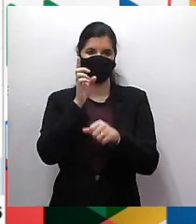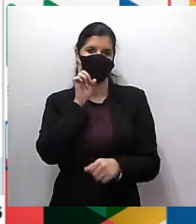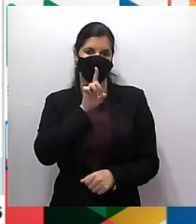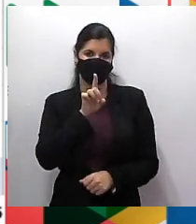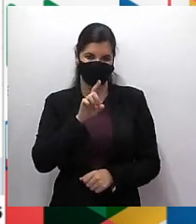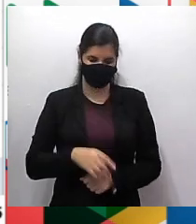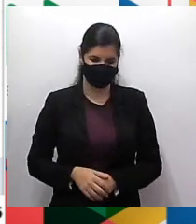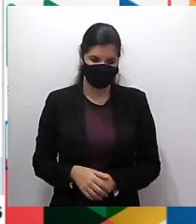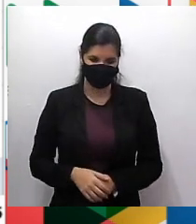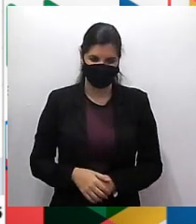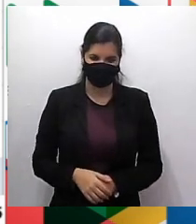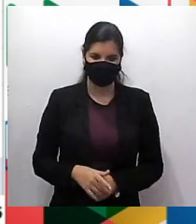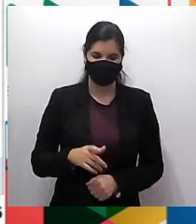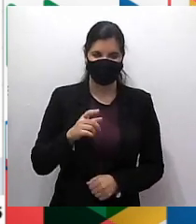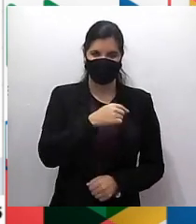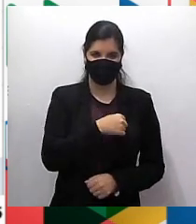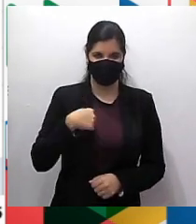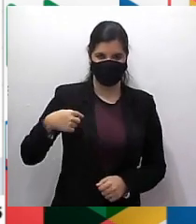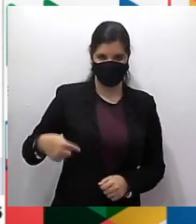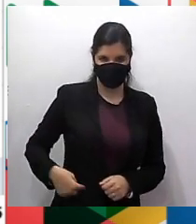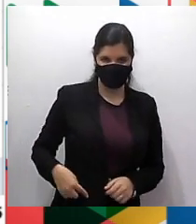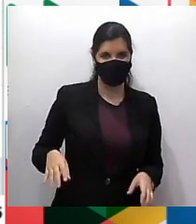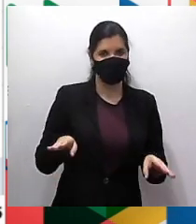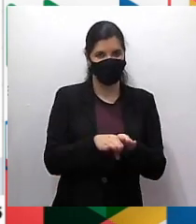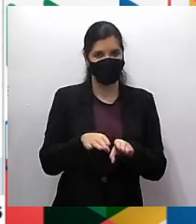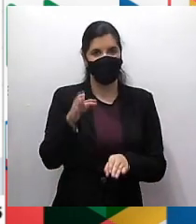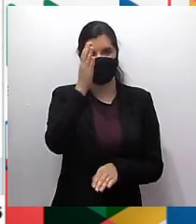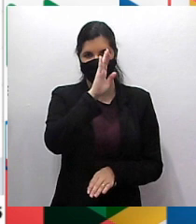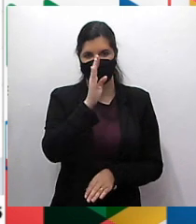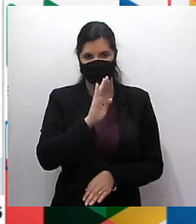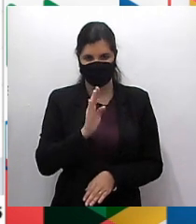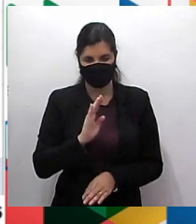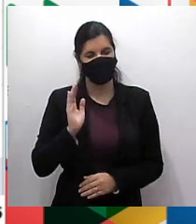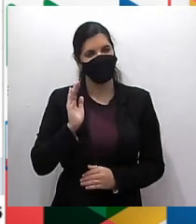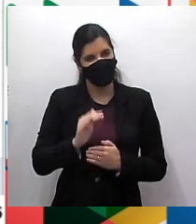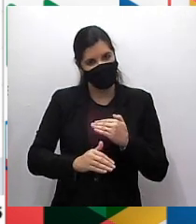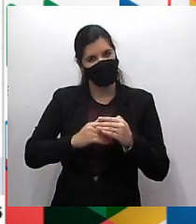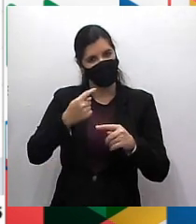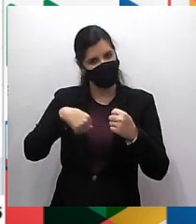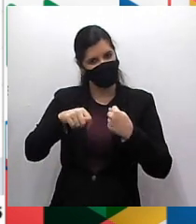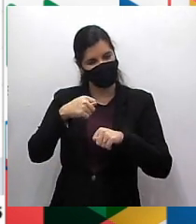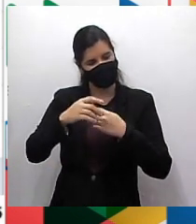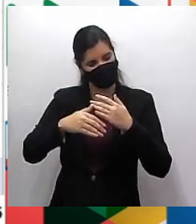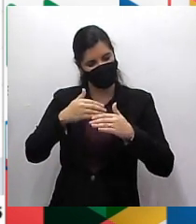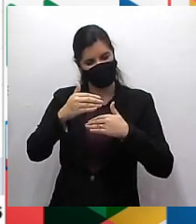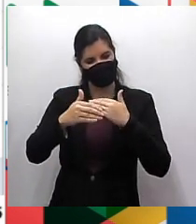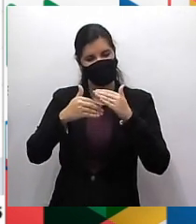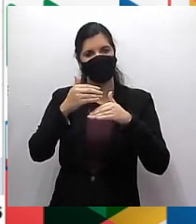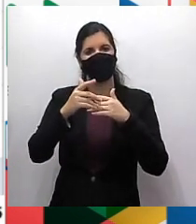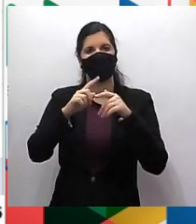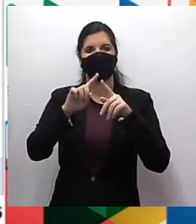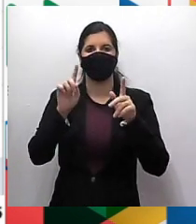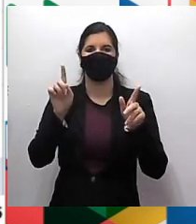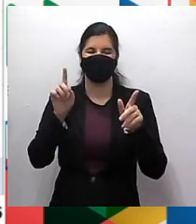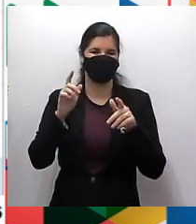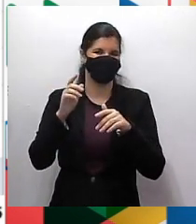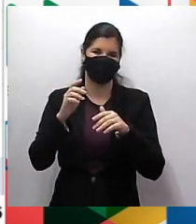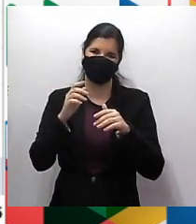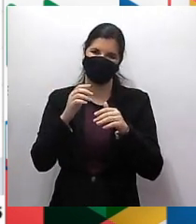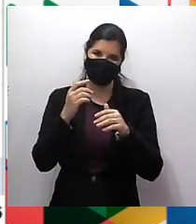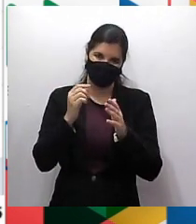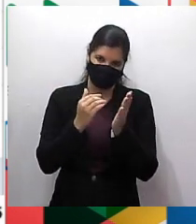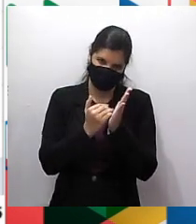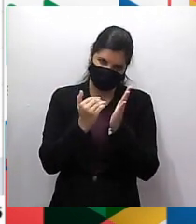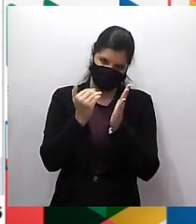2030. A China é um país como o Brasil, tá? Que cresce economicamente, mas não cresce, não desenvolve. O seu